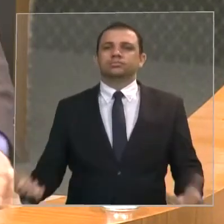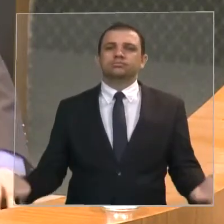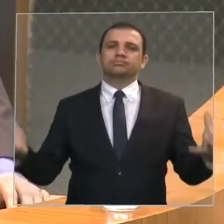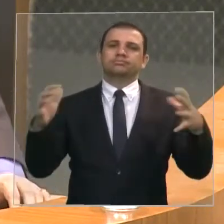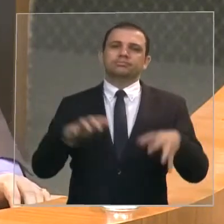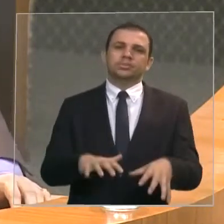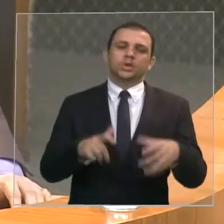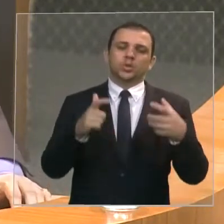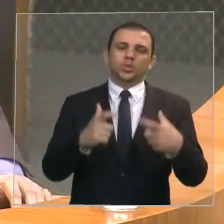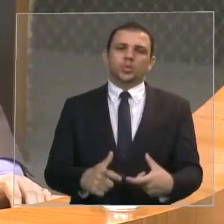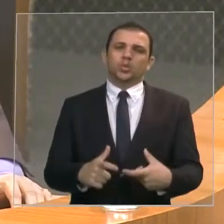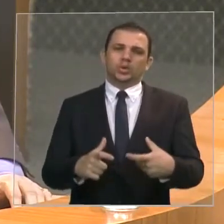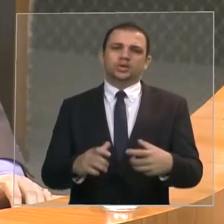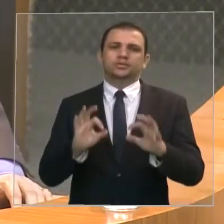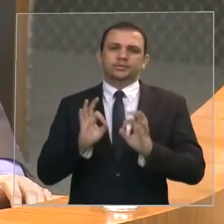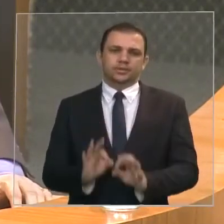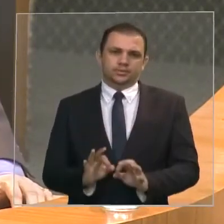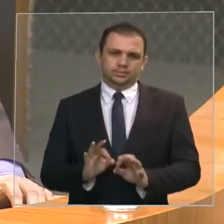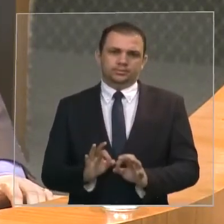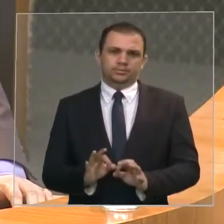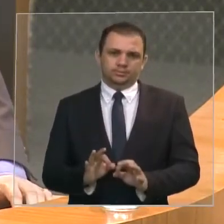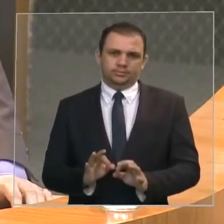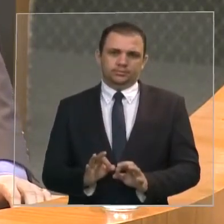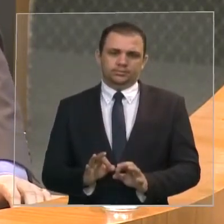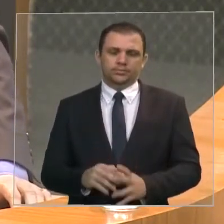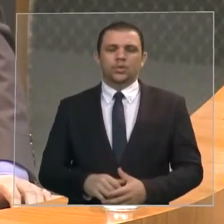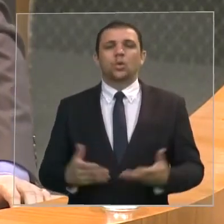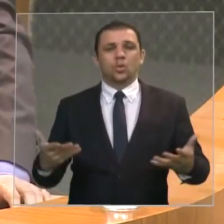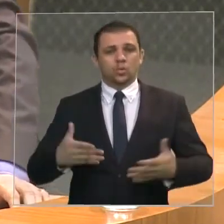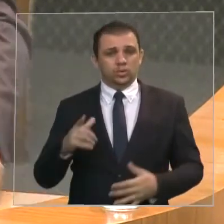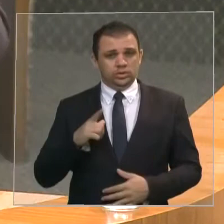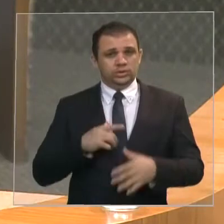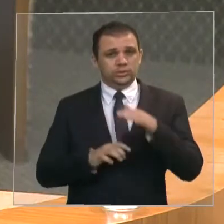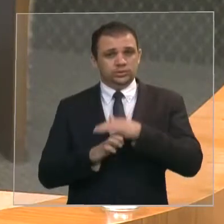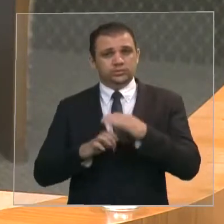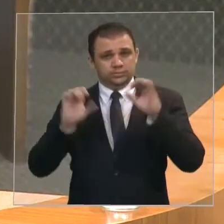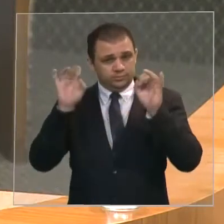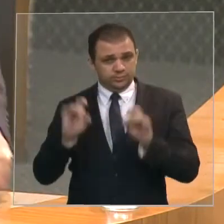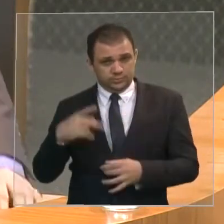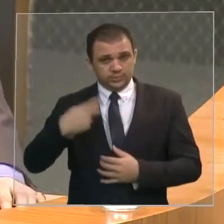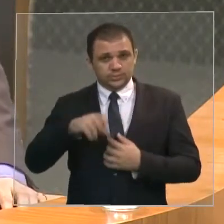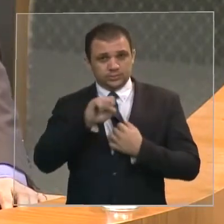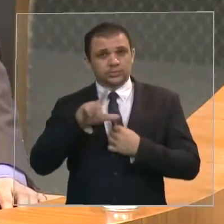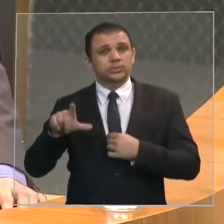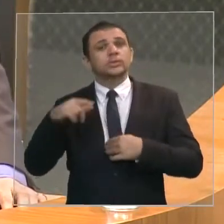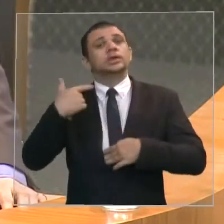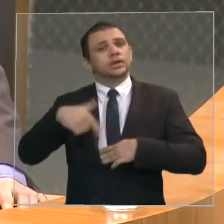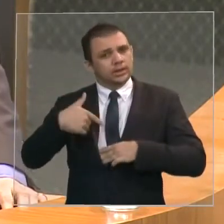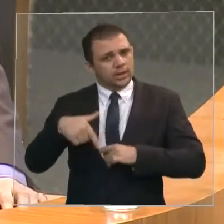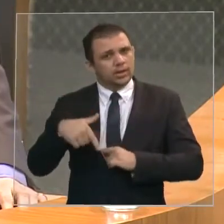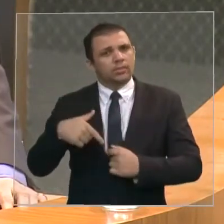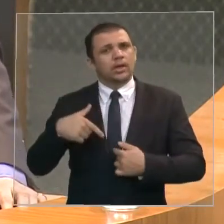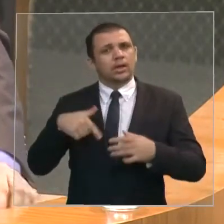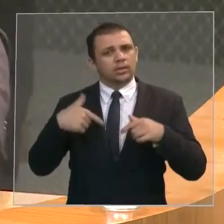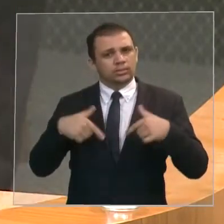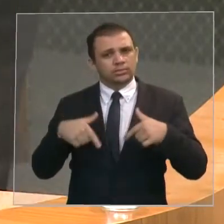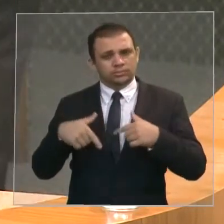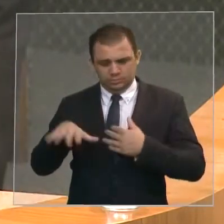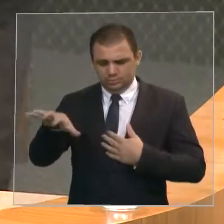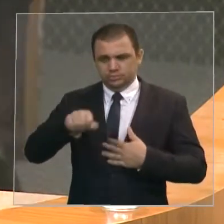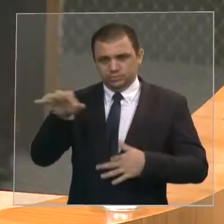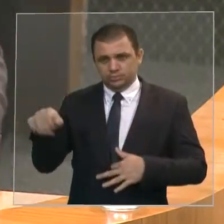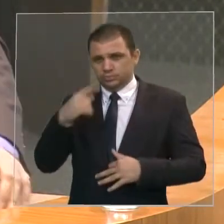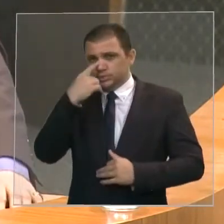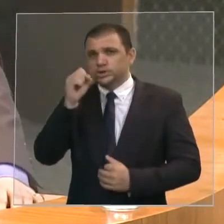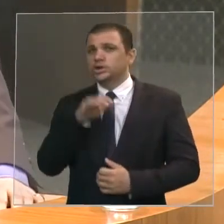locais adequados. Hoje nós temos empresas especializadas em São Luís, que já fazem esse trabalho, já